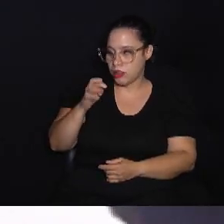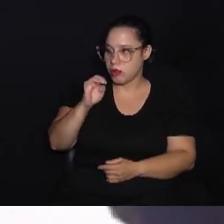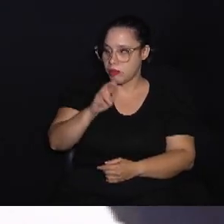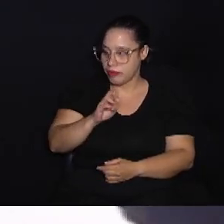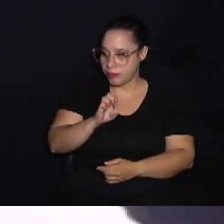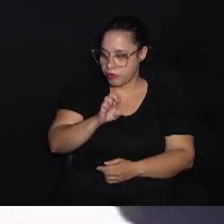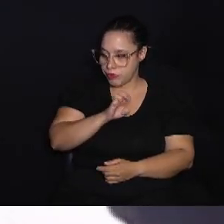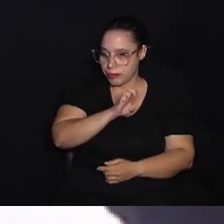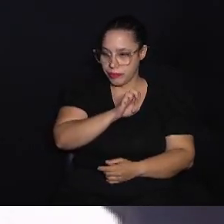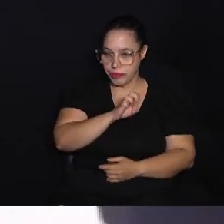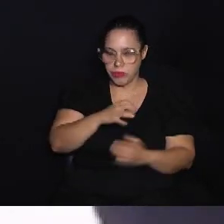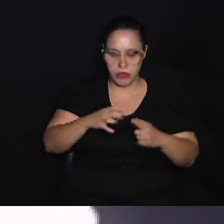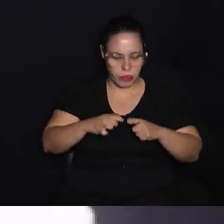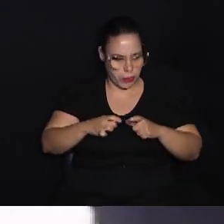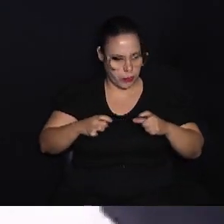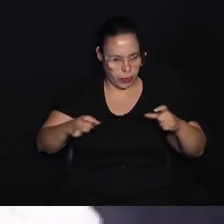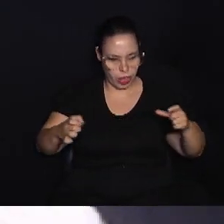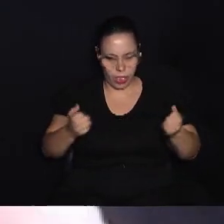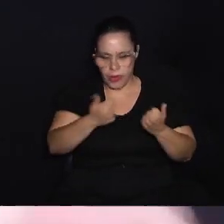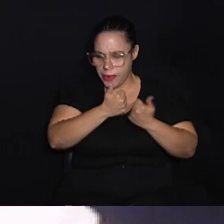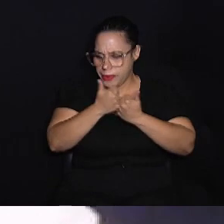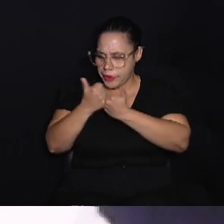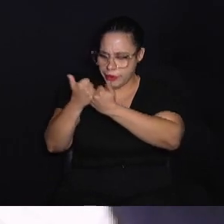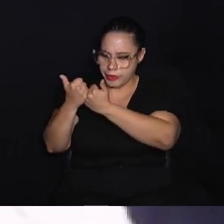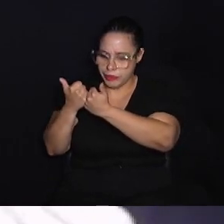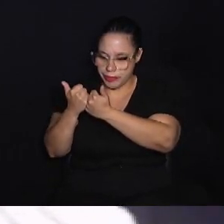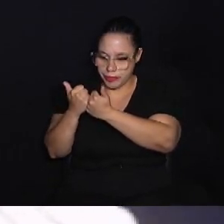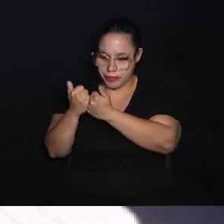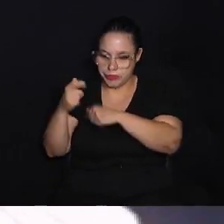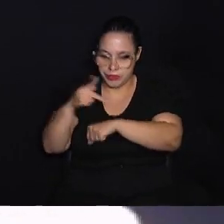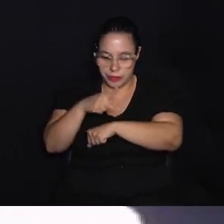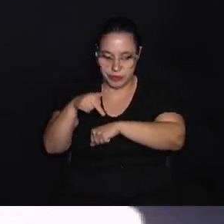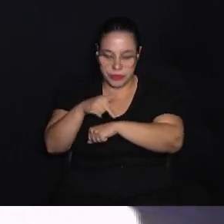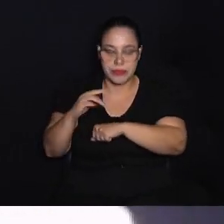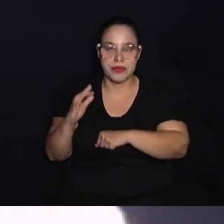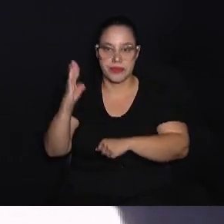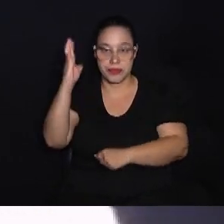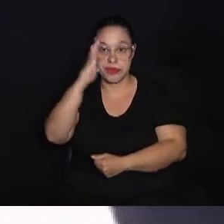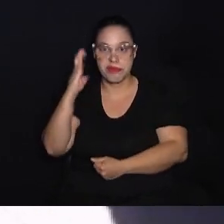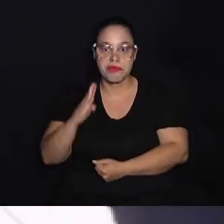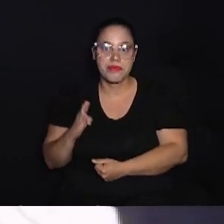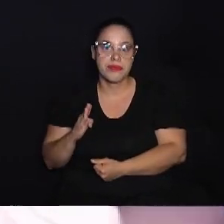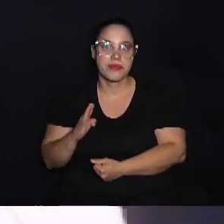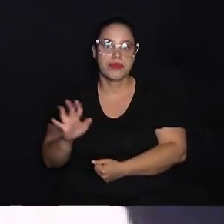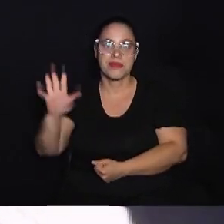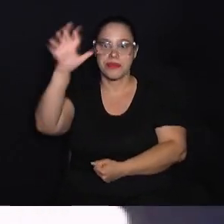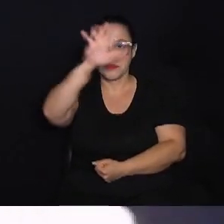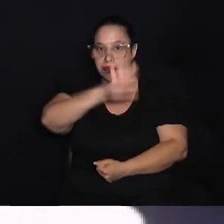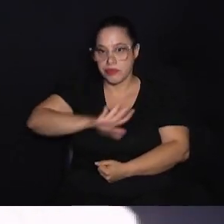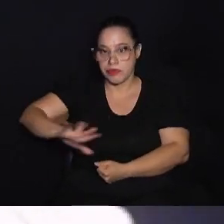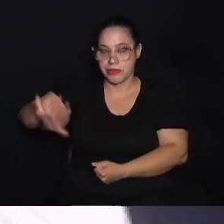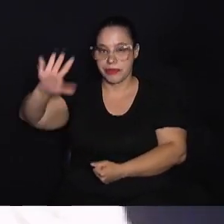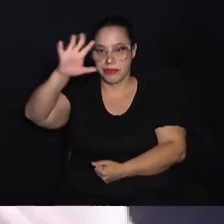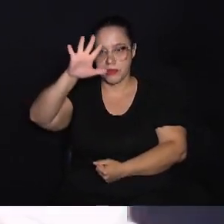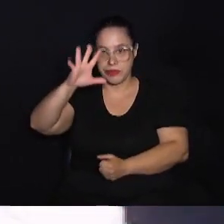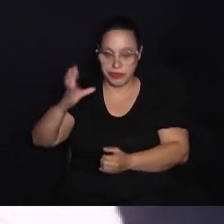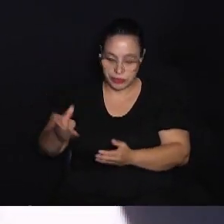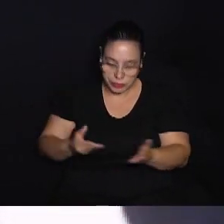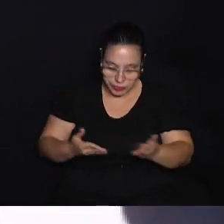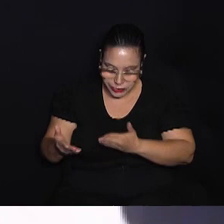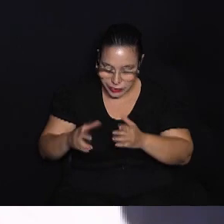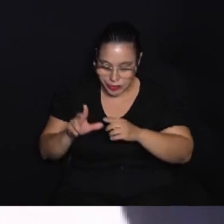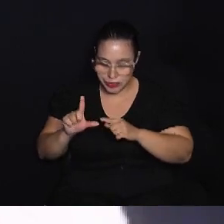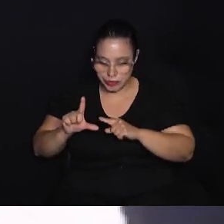Sim, exatamente. A Abre, ela conta com uma gama de parceiros em todo o território nacional, exatamente, né, para poder fazer